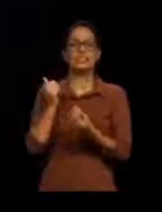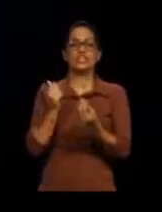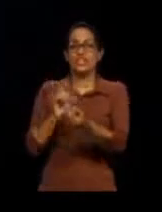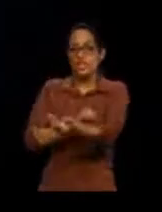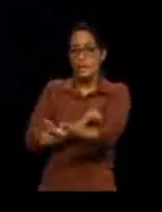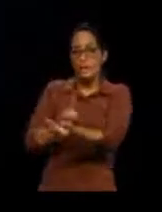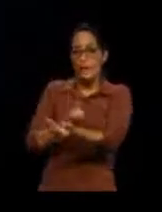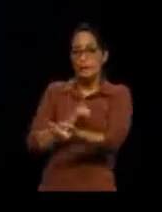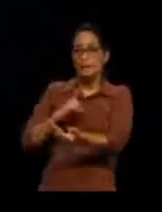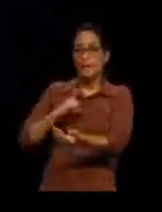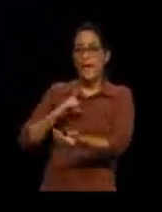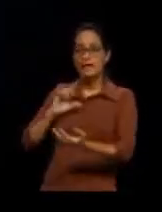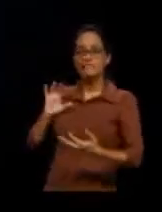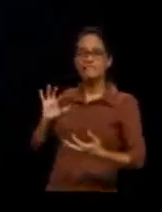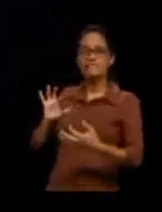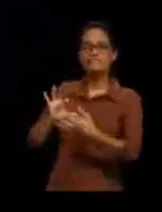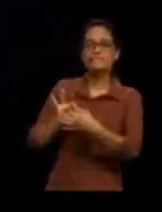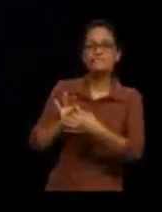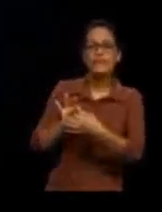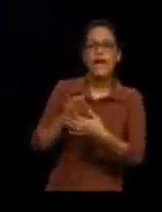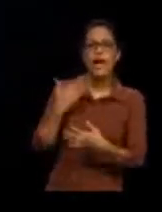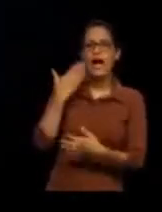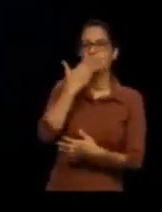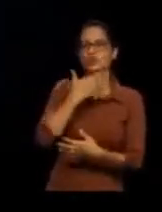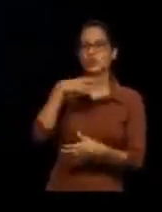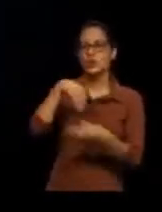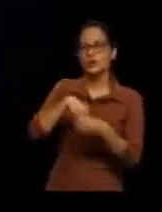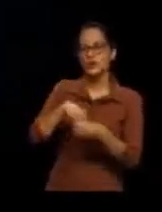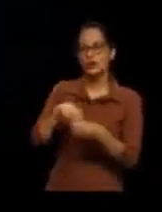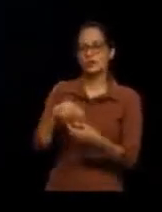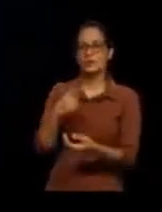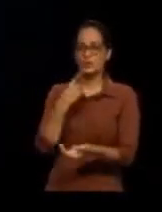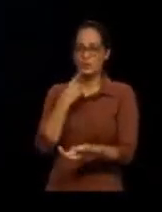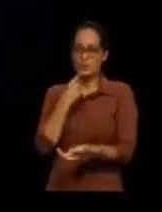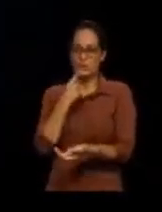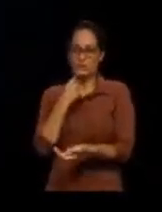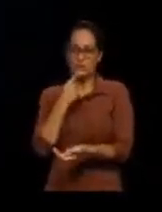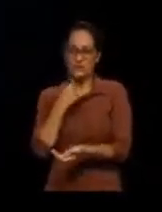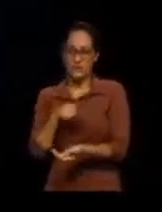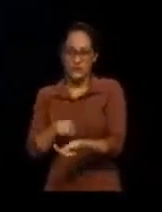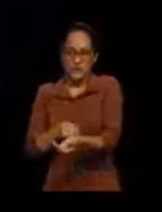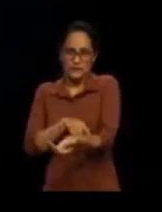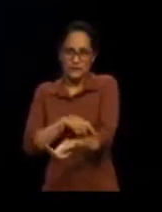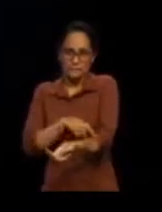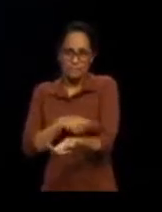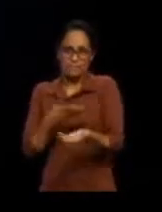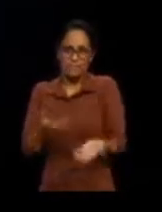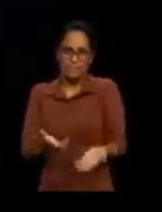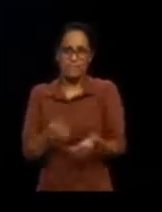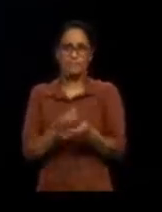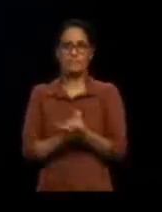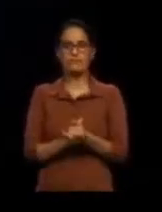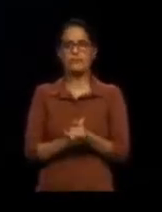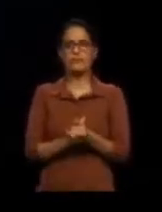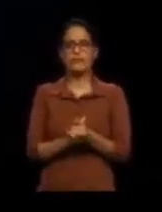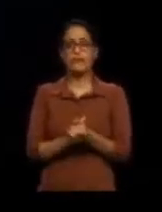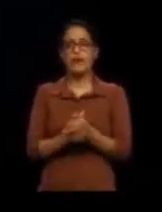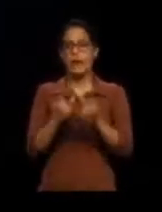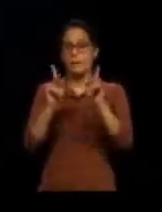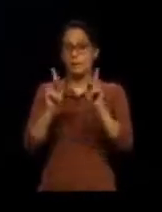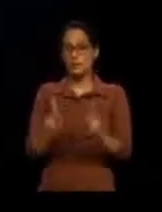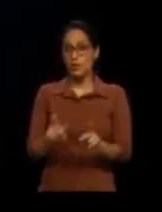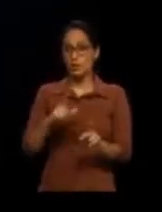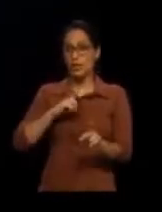sangue. Pessoas, para serem consideradas diabéticas, elas precisam de o quê? Alto